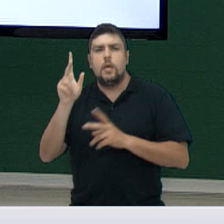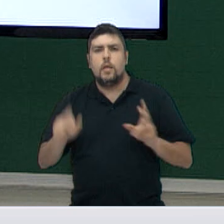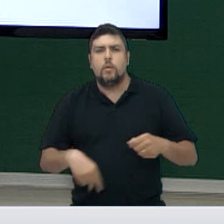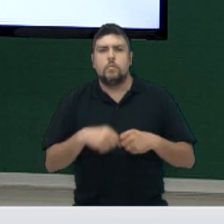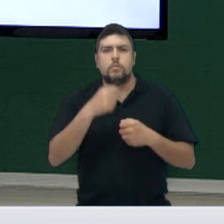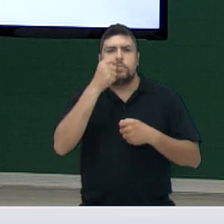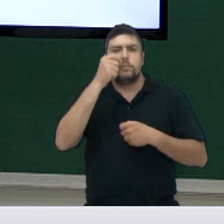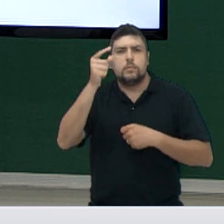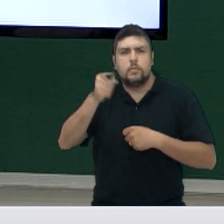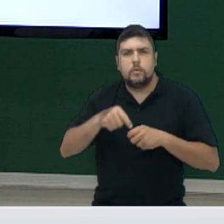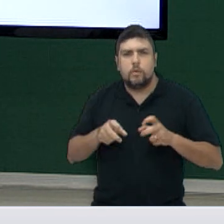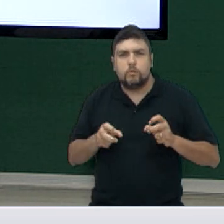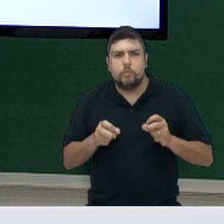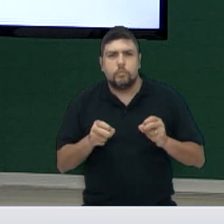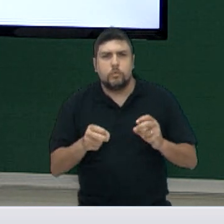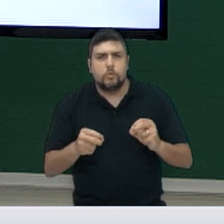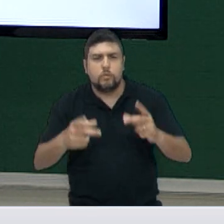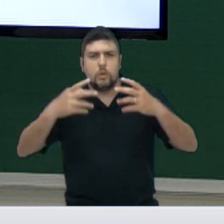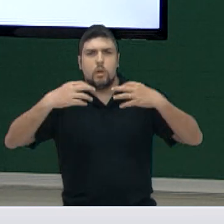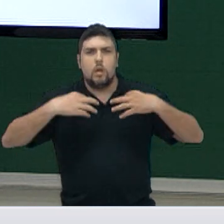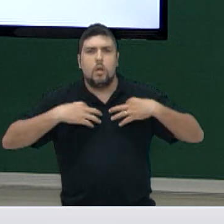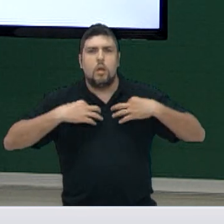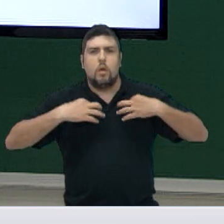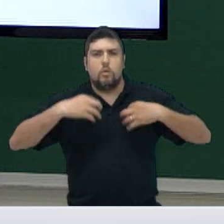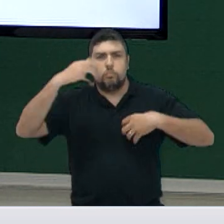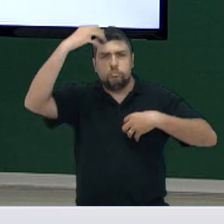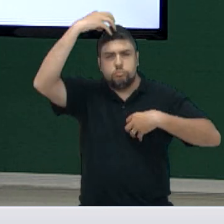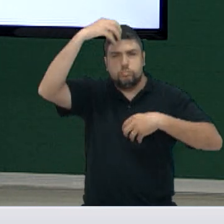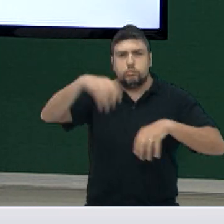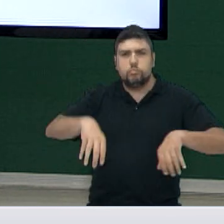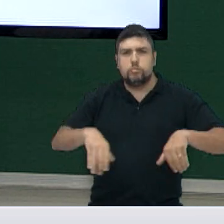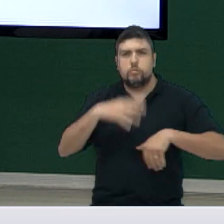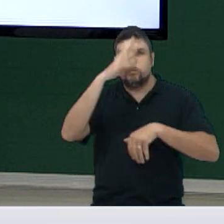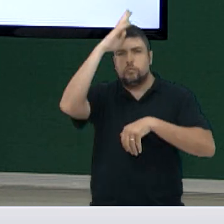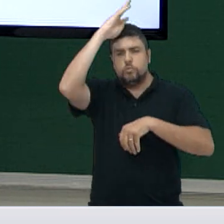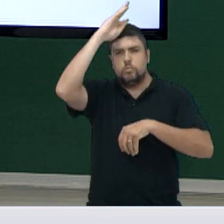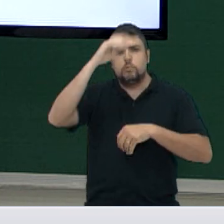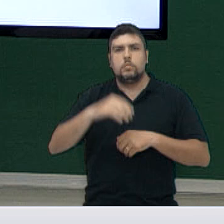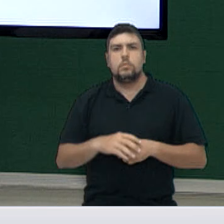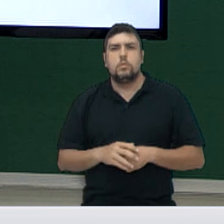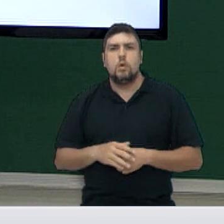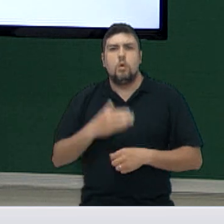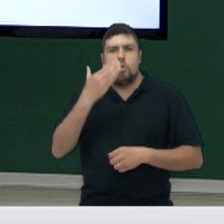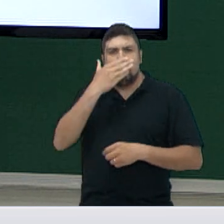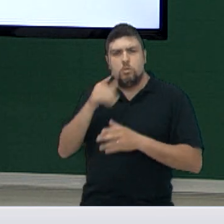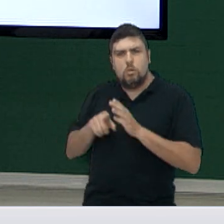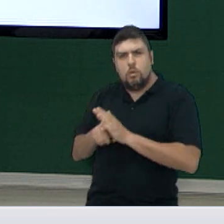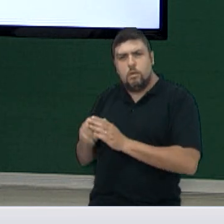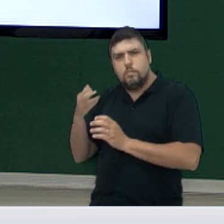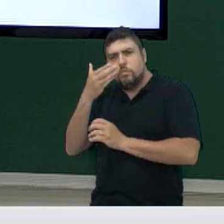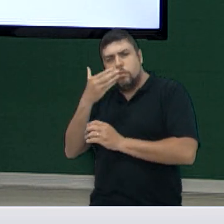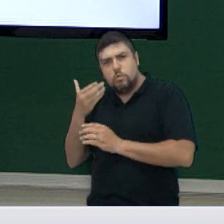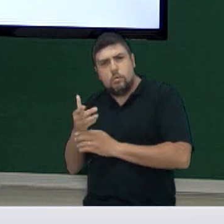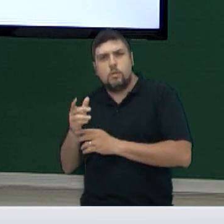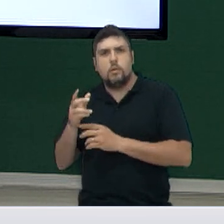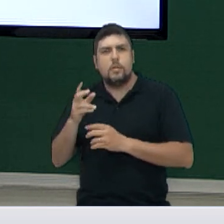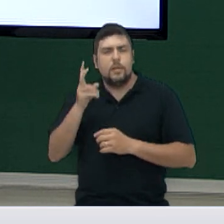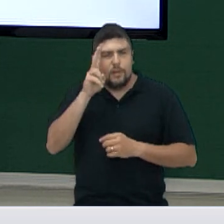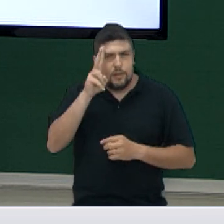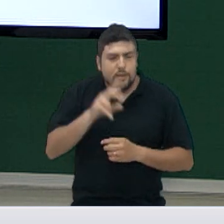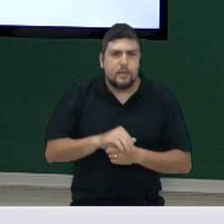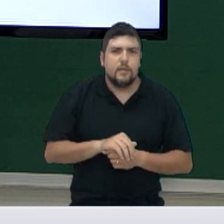rei de Roma? O doce de batata doce perguntou para o doce qual era o doce mais doce que ele... Lembra